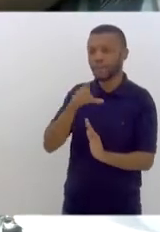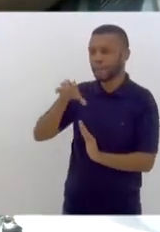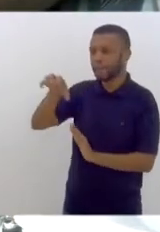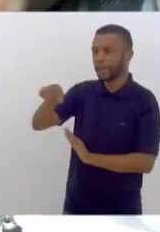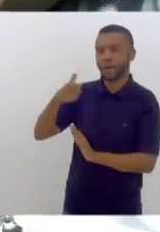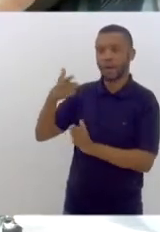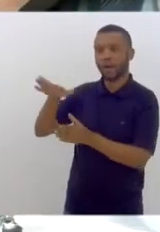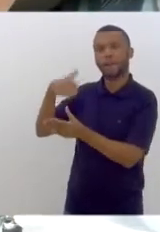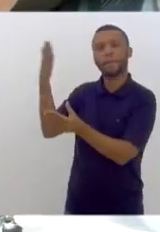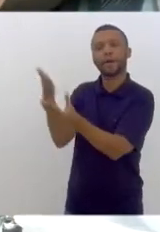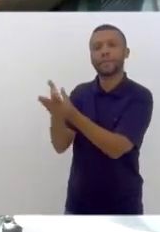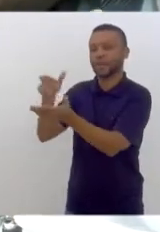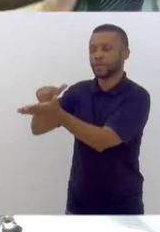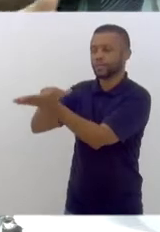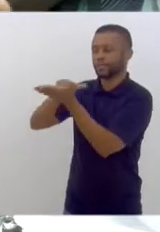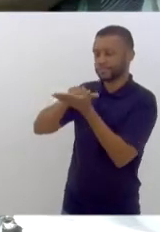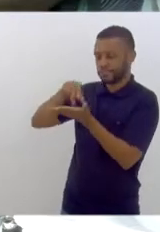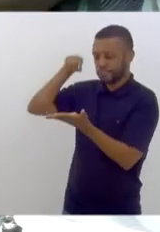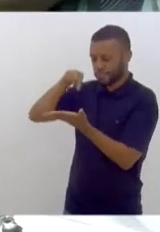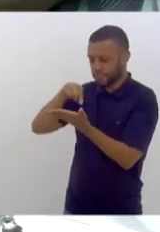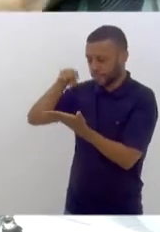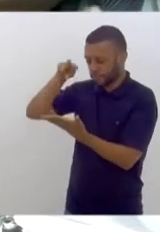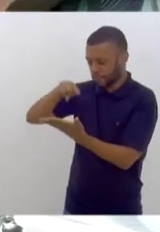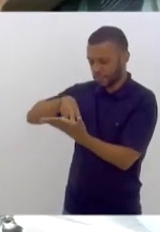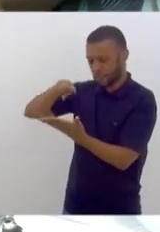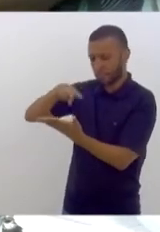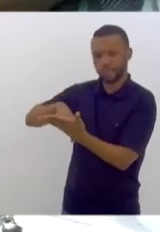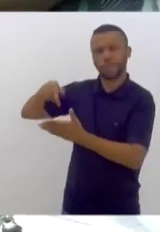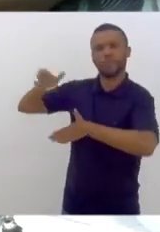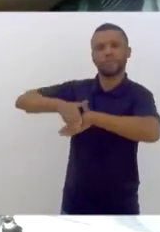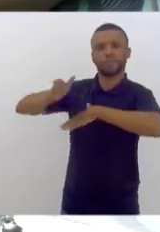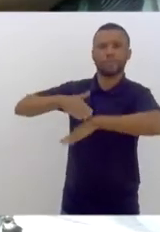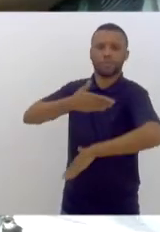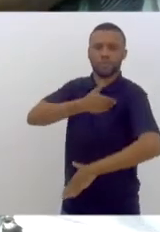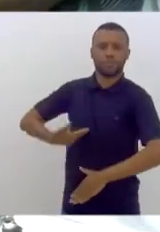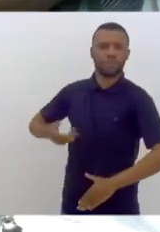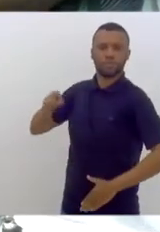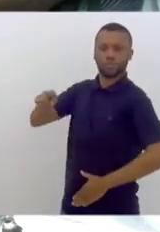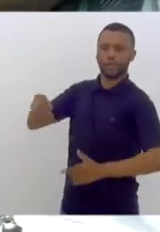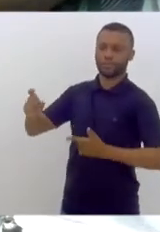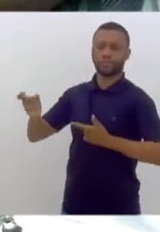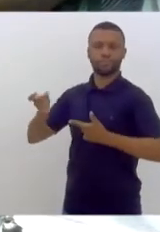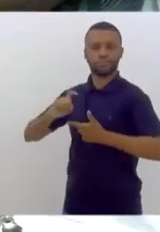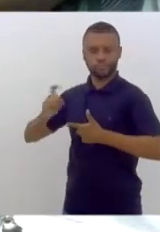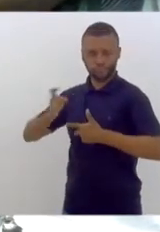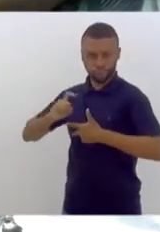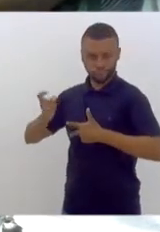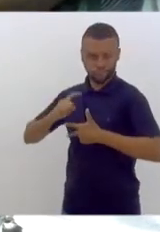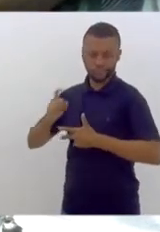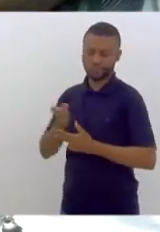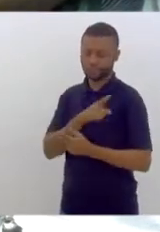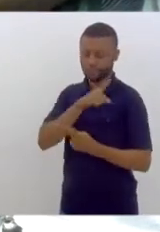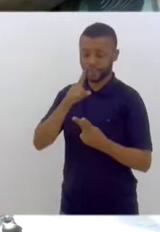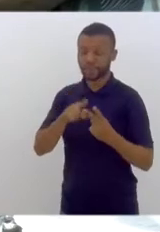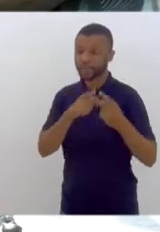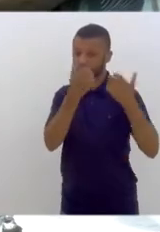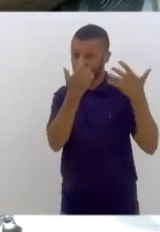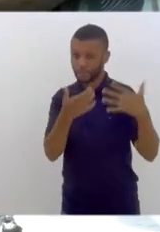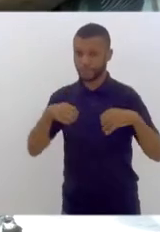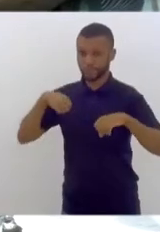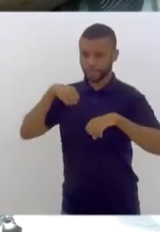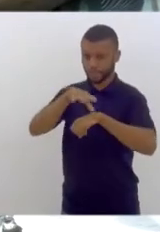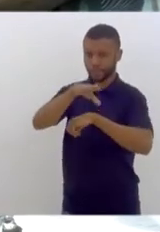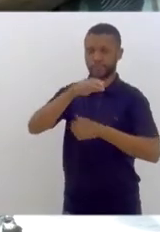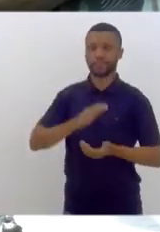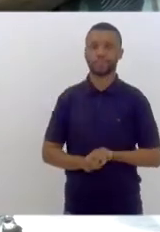o processo do Executivo. E dá uma segunda explicação à senhora. Quando